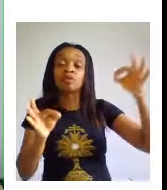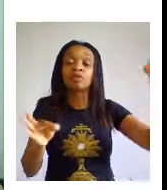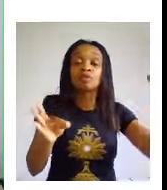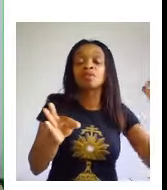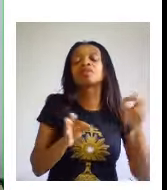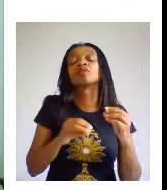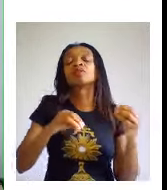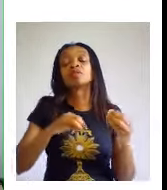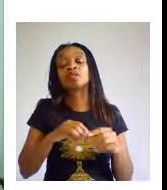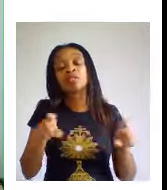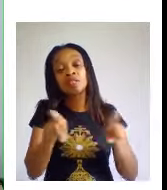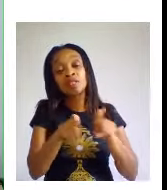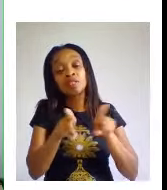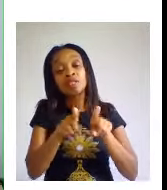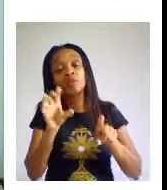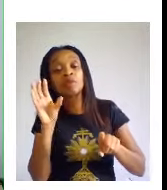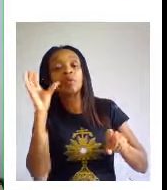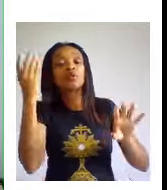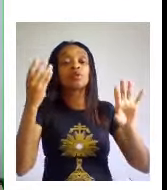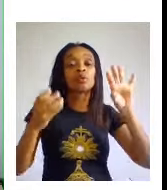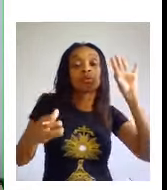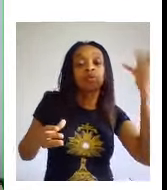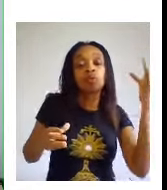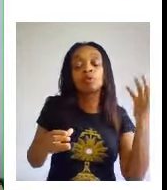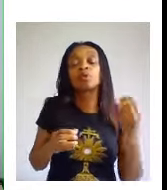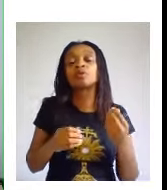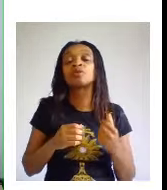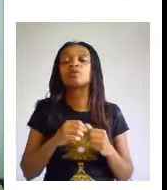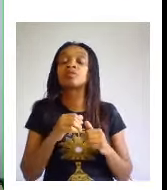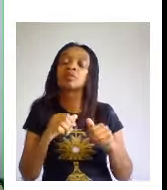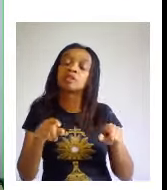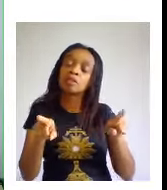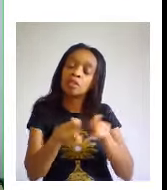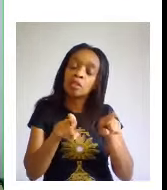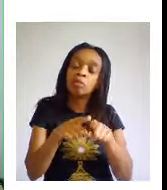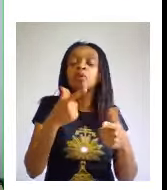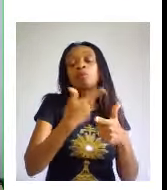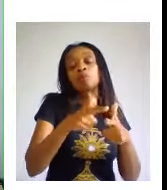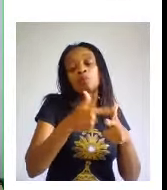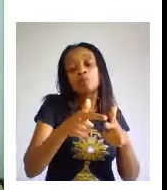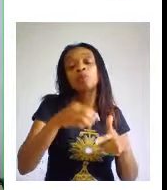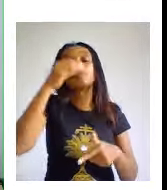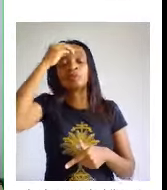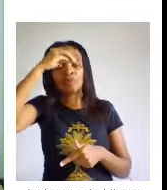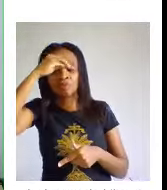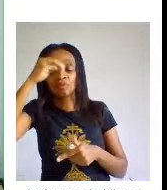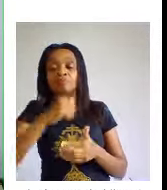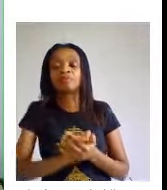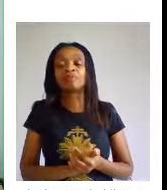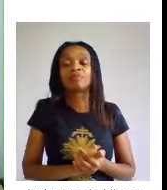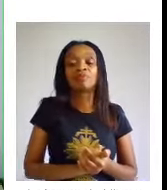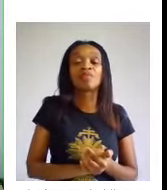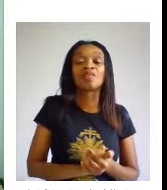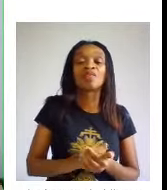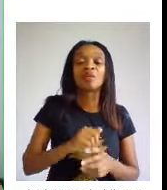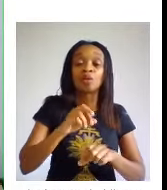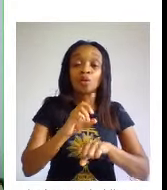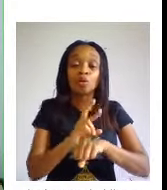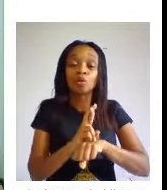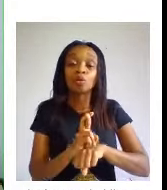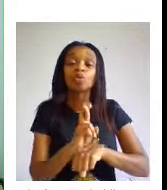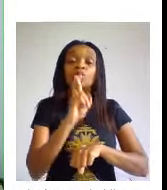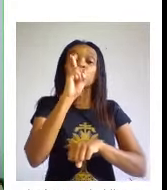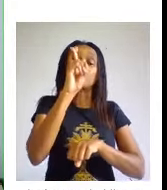e de mudanças globais, modelagem climática, impactos e vulnerabilidade. Dr. Lincoln